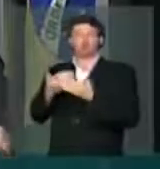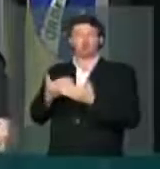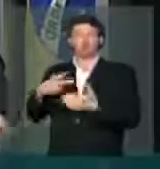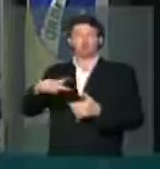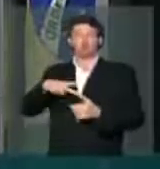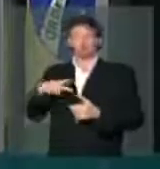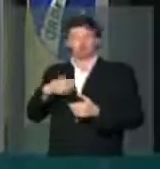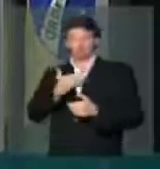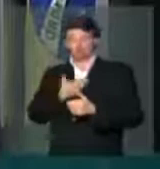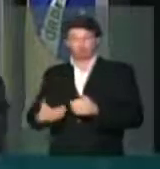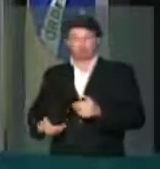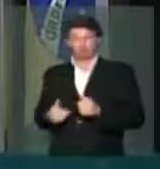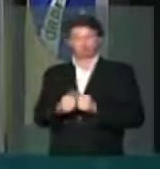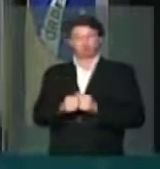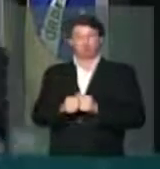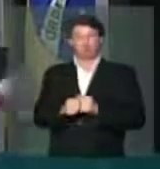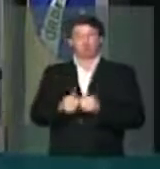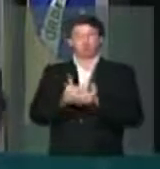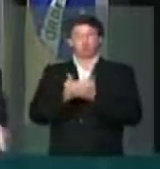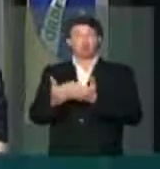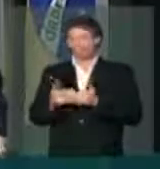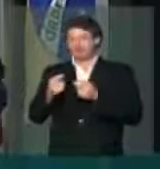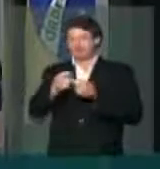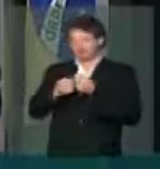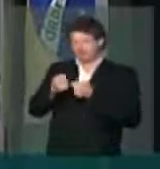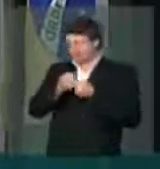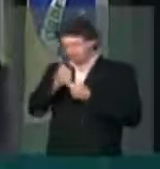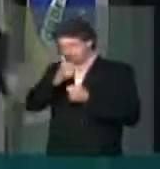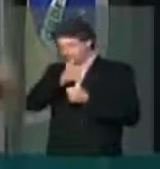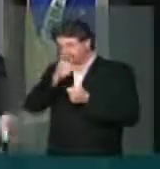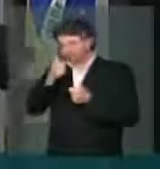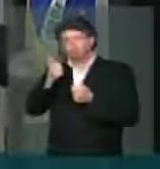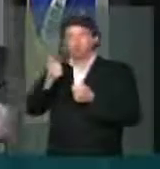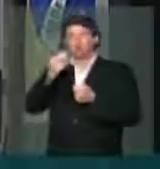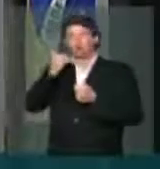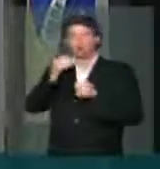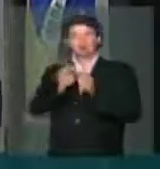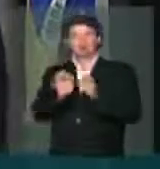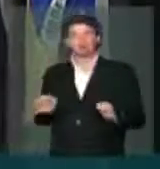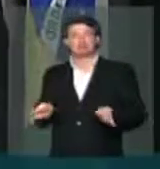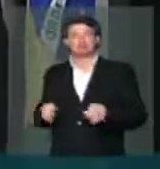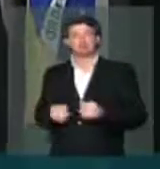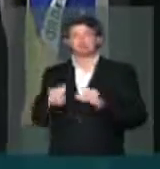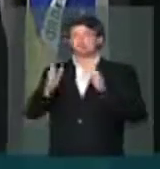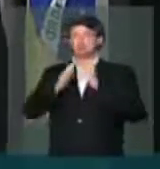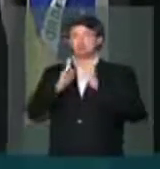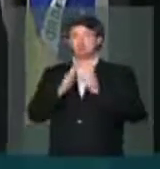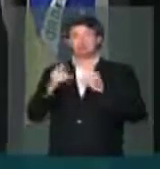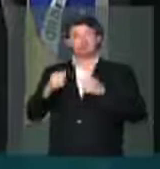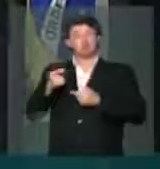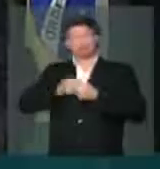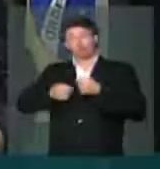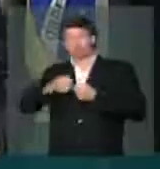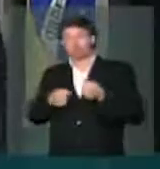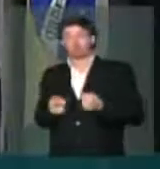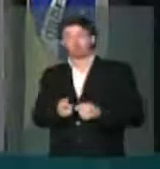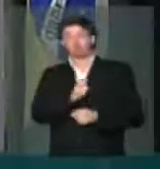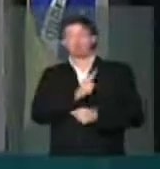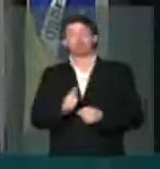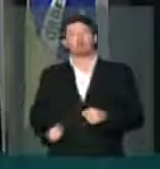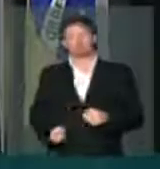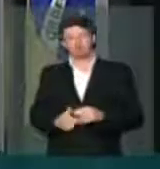os deveres de casa, começa a fazer os sacrifícios que a casa precisa ter. E o